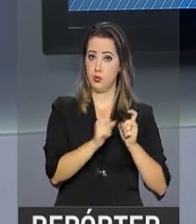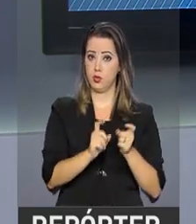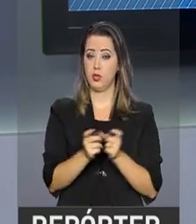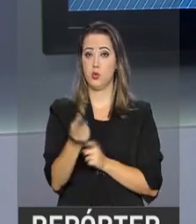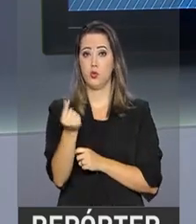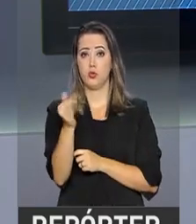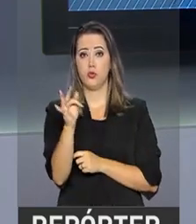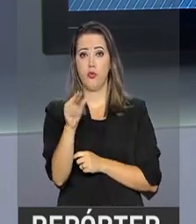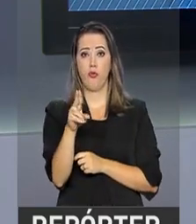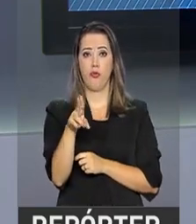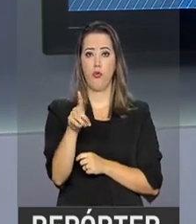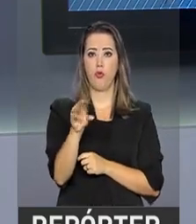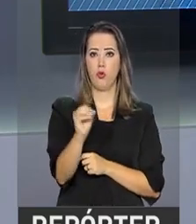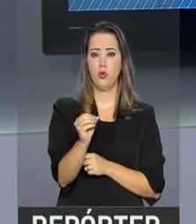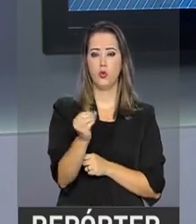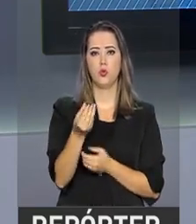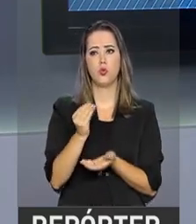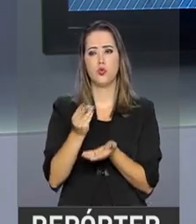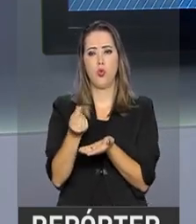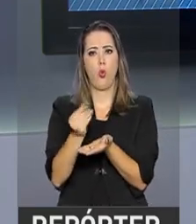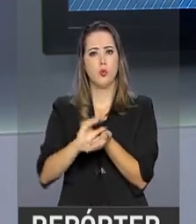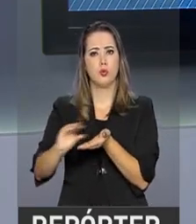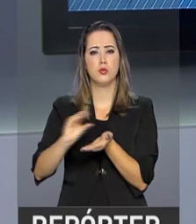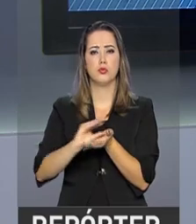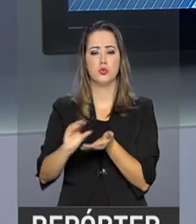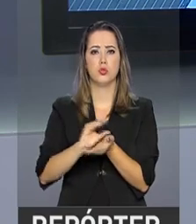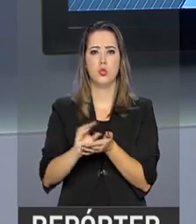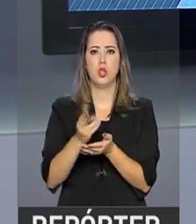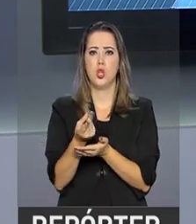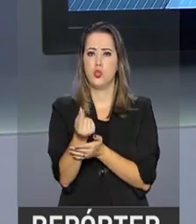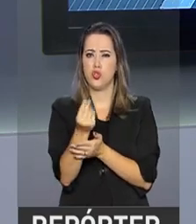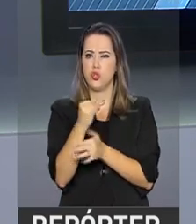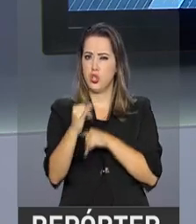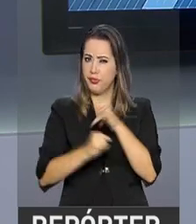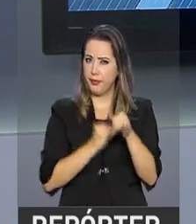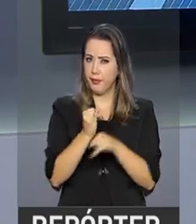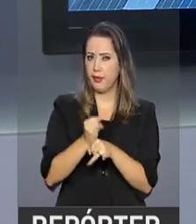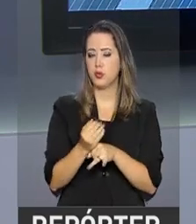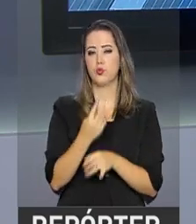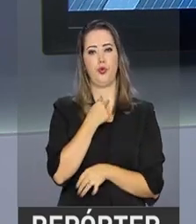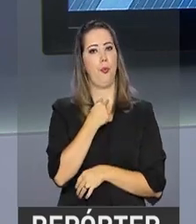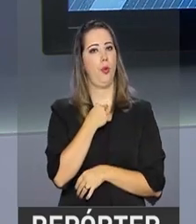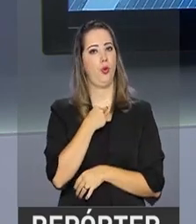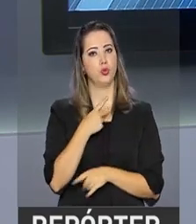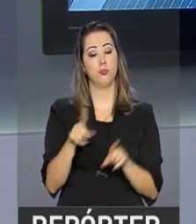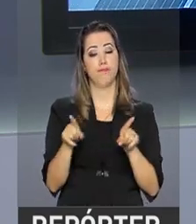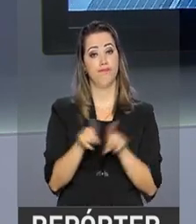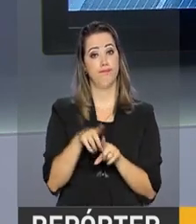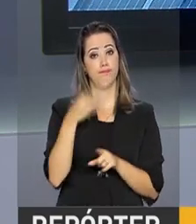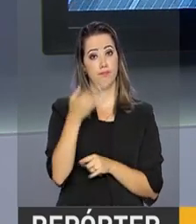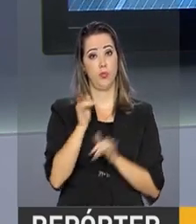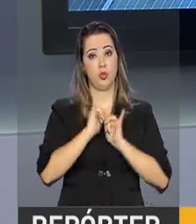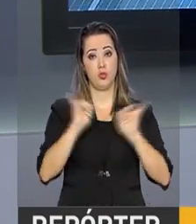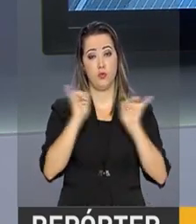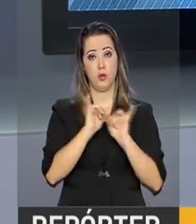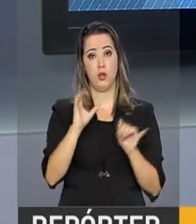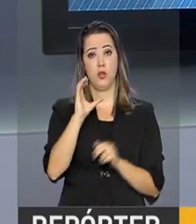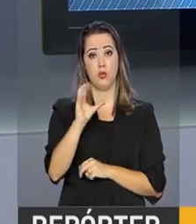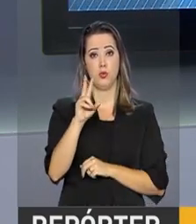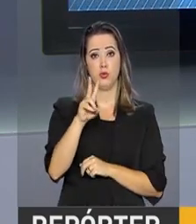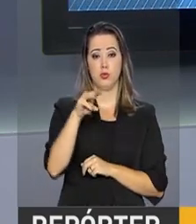de investir em moedas virtuais como bitcoins e outras crypton moedas um comunicado divulgado hoje no site da cvm